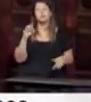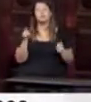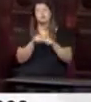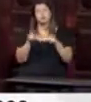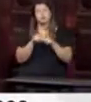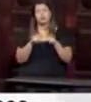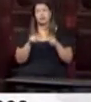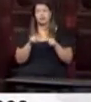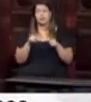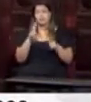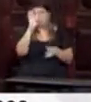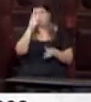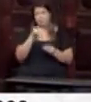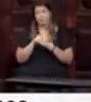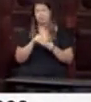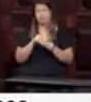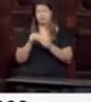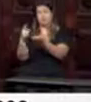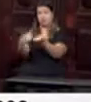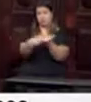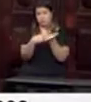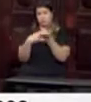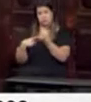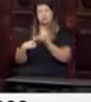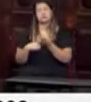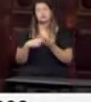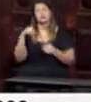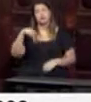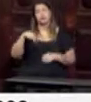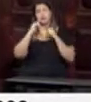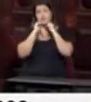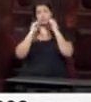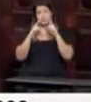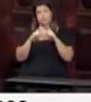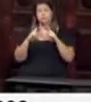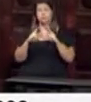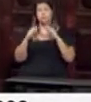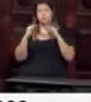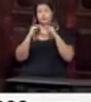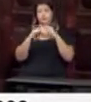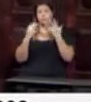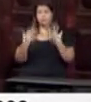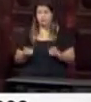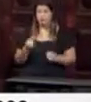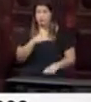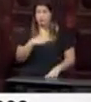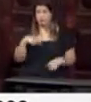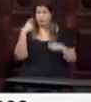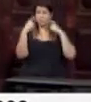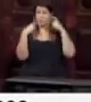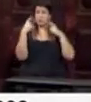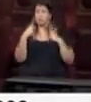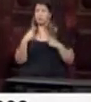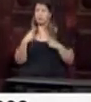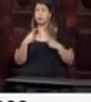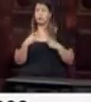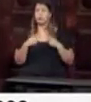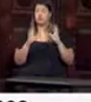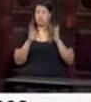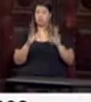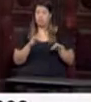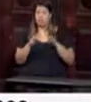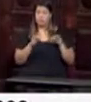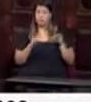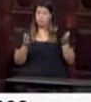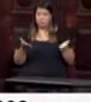consenso nessa Assembleia Legislativa. E a nossa preocupação, apesar de termos aprovado essa matéria aqui hoje,